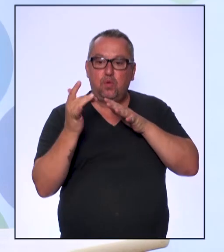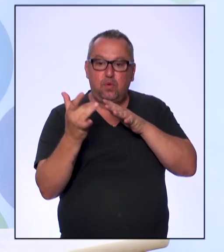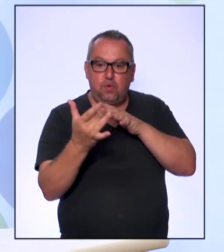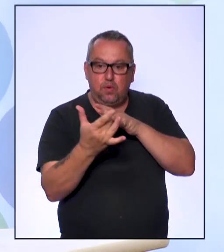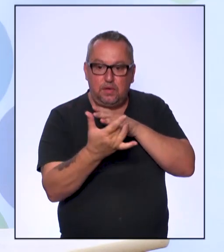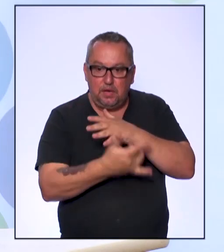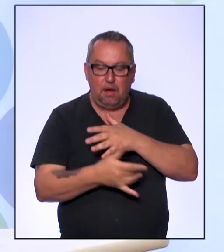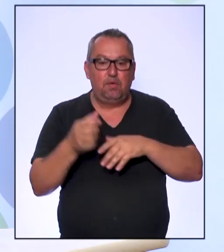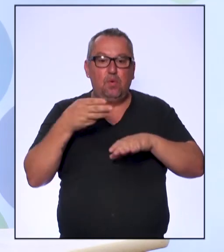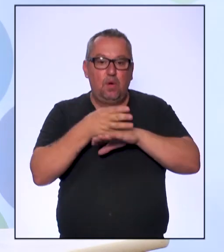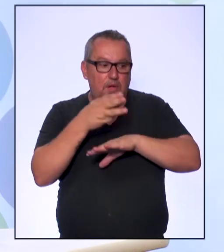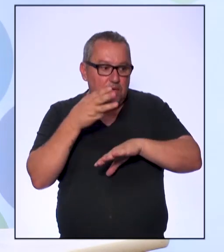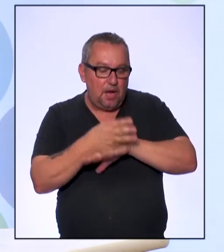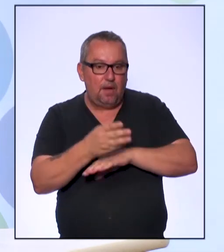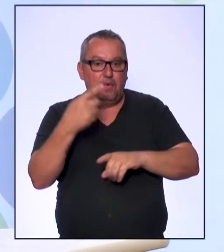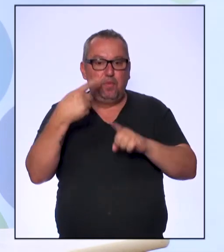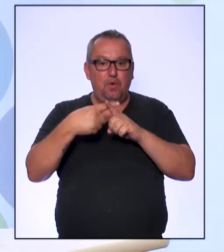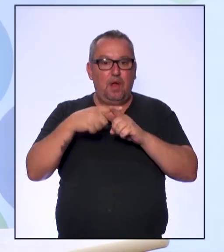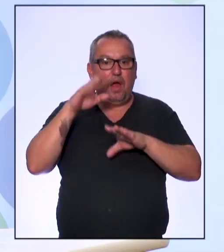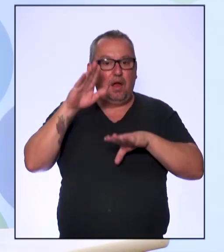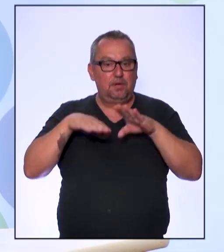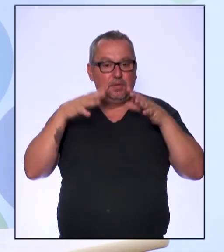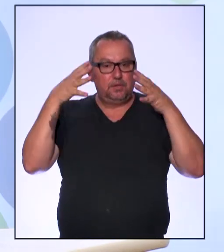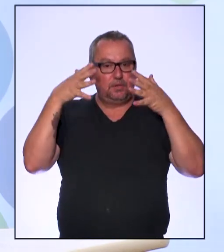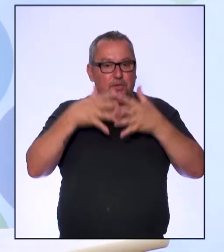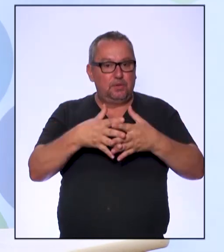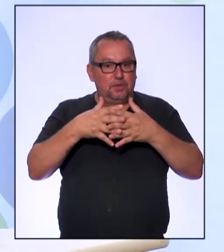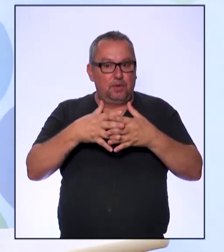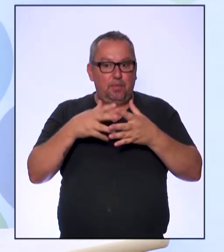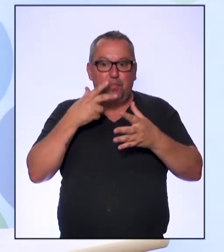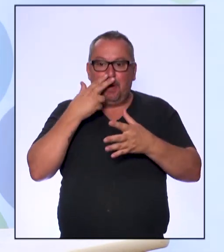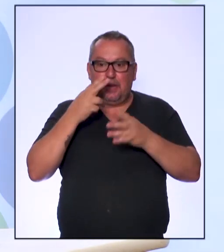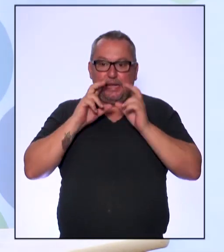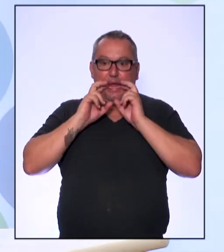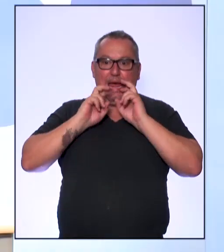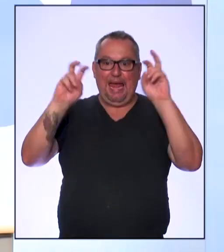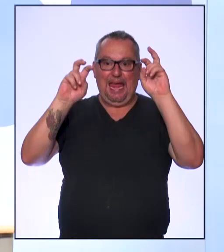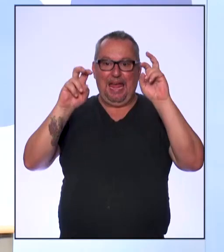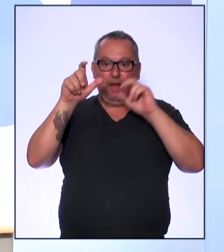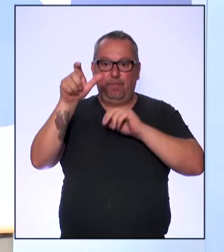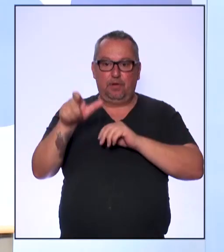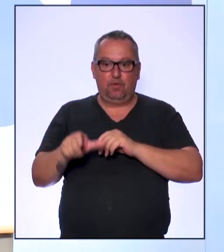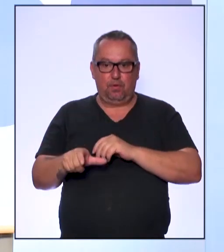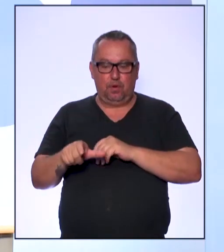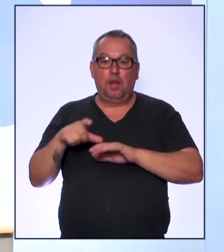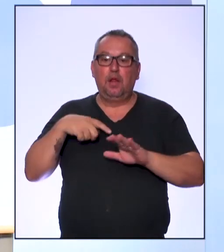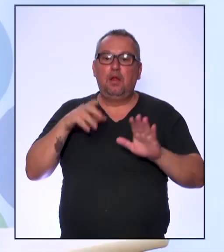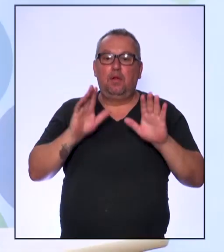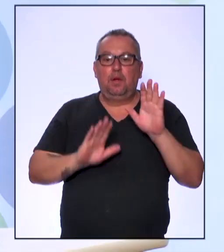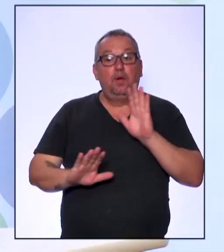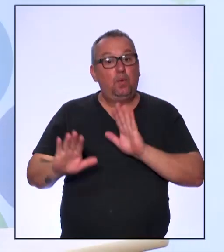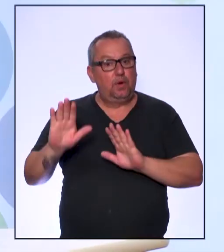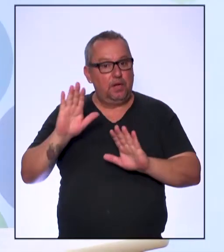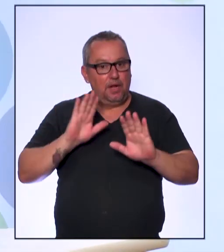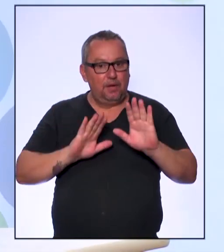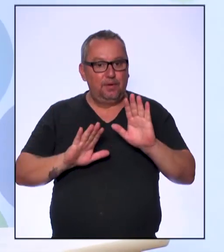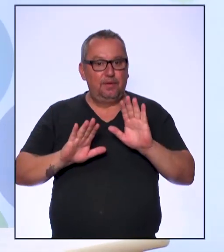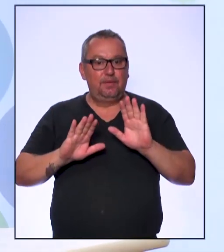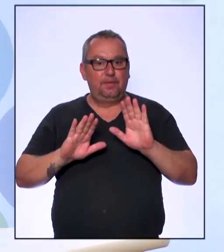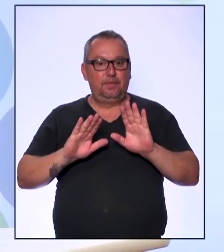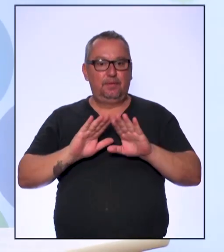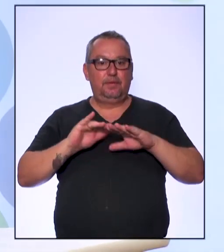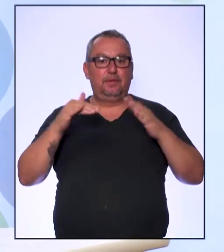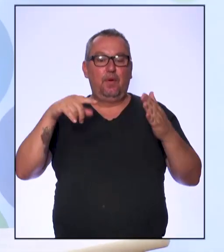maiúscula, porque muitas vezes isso é confundido com o quê? Você está gritando com a pessoa, então tem que tomar cuidado, tá bom?